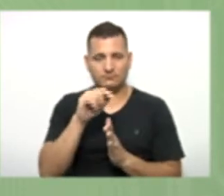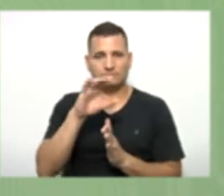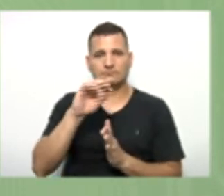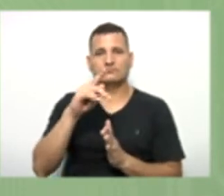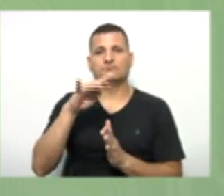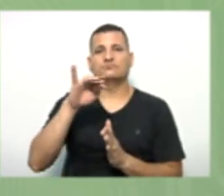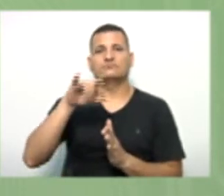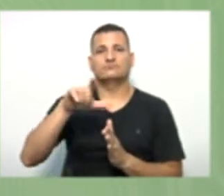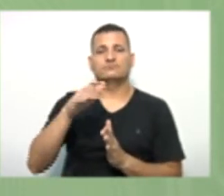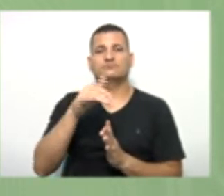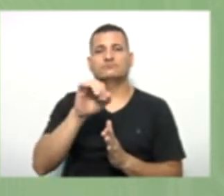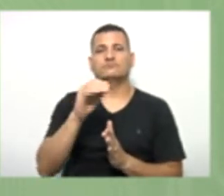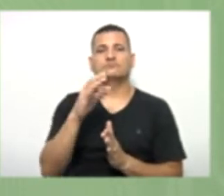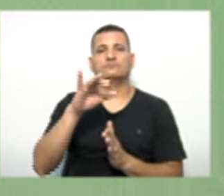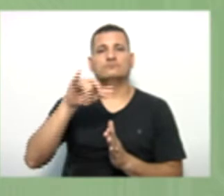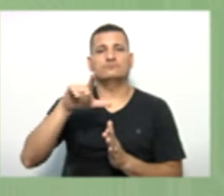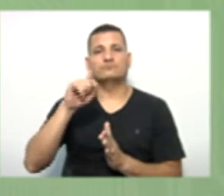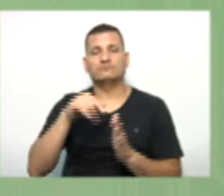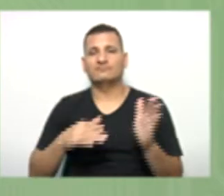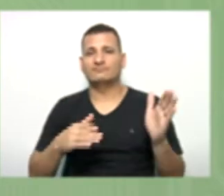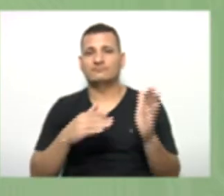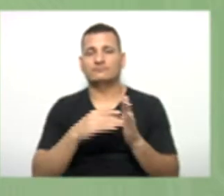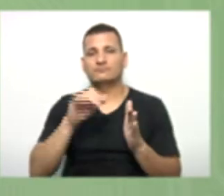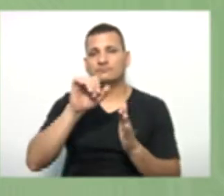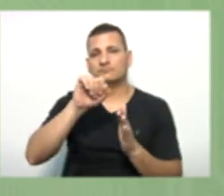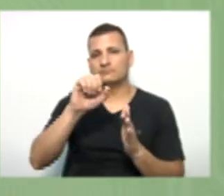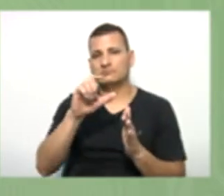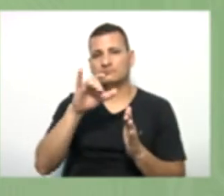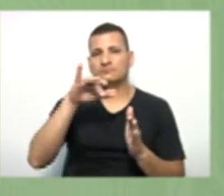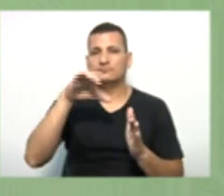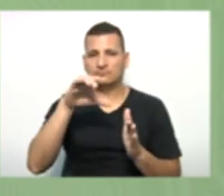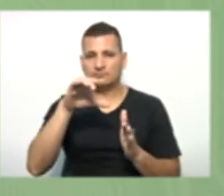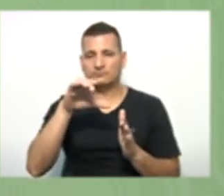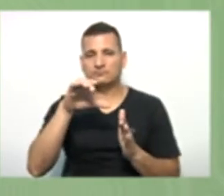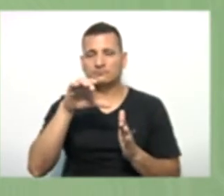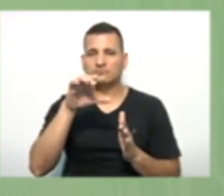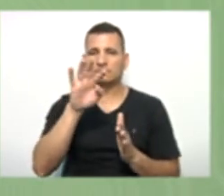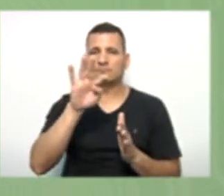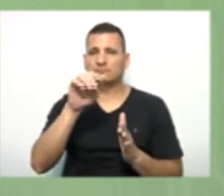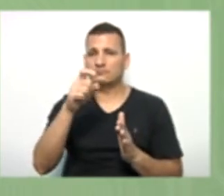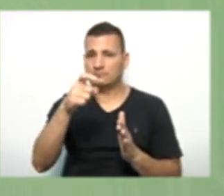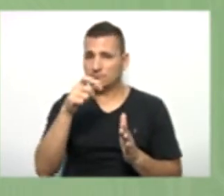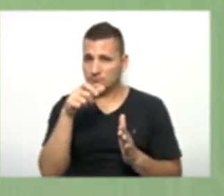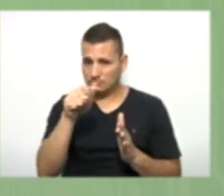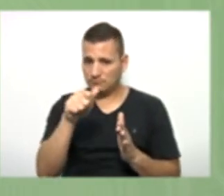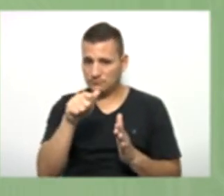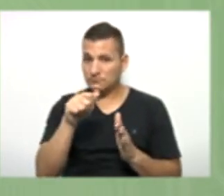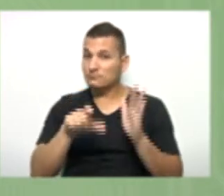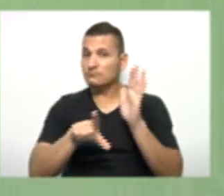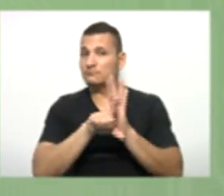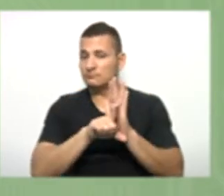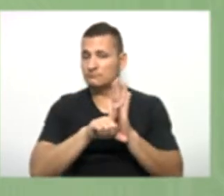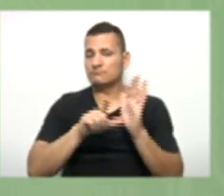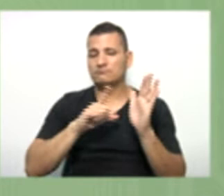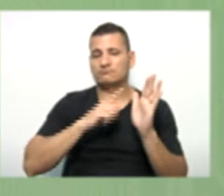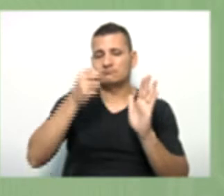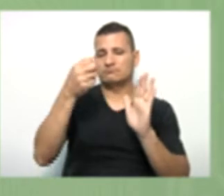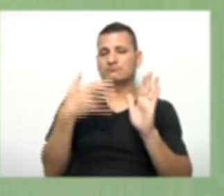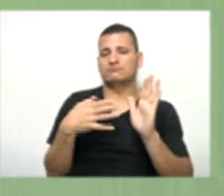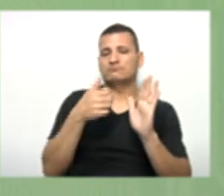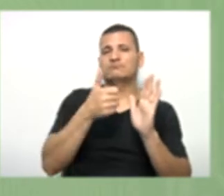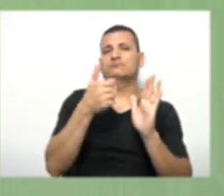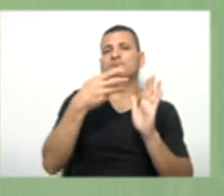até o valor da taxa Selic, conforme Lei Complementar 130 de 2009. Ok, então essa taxa da Selic